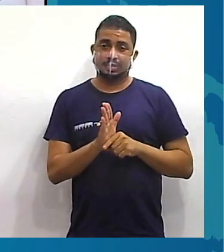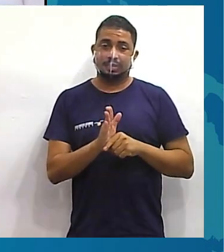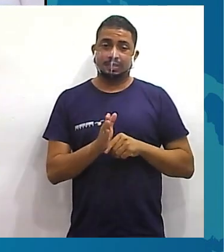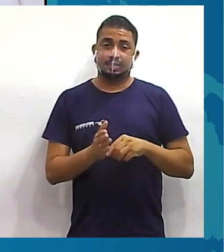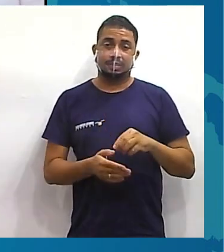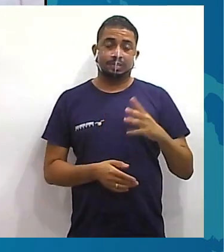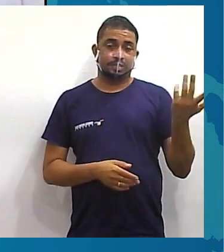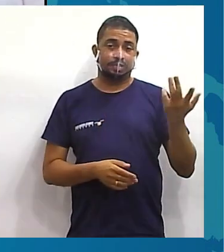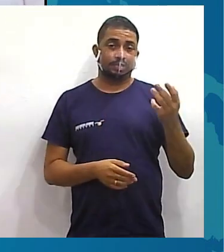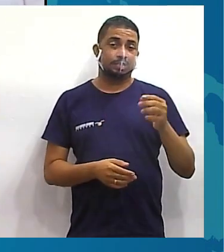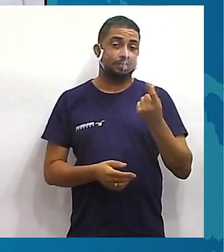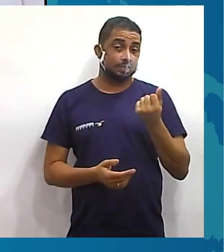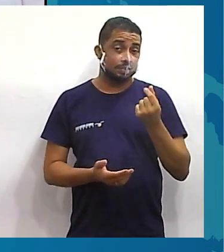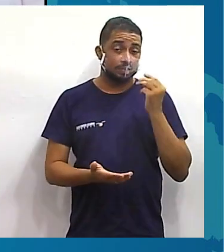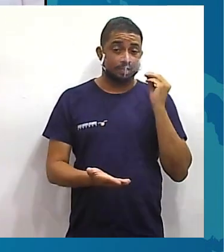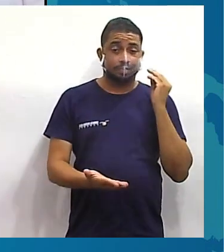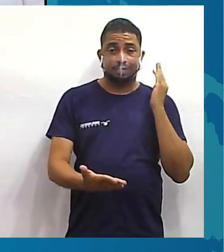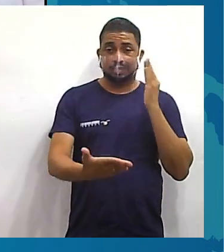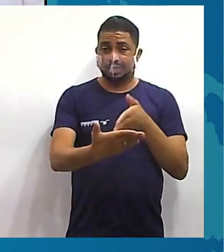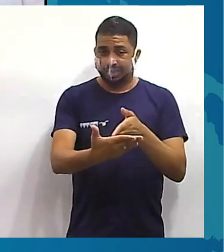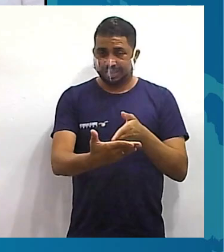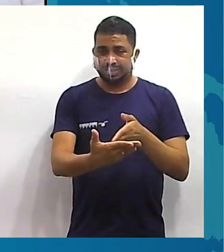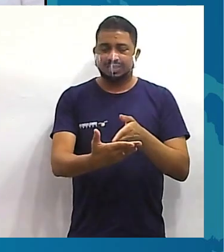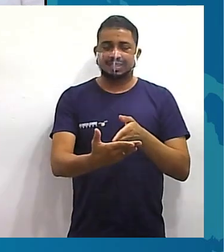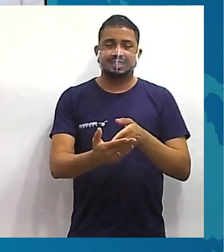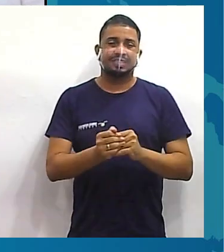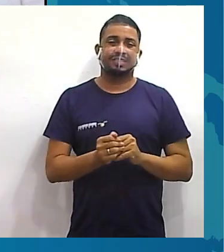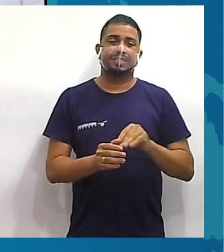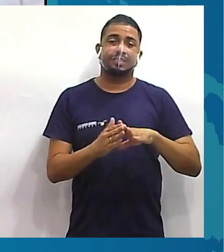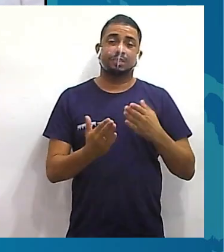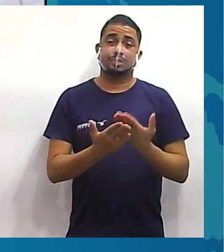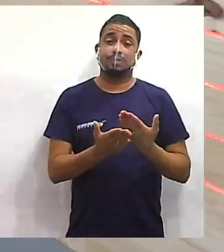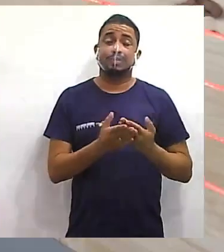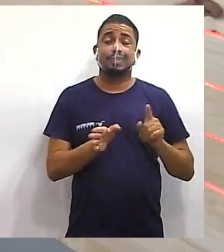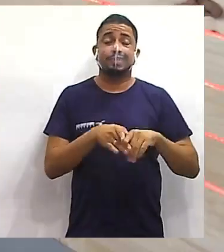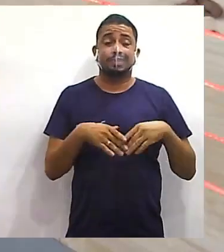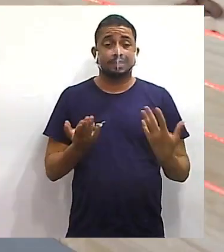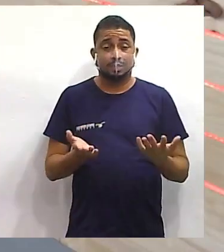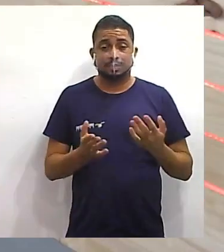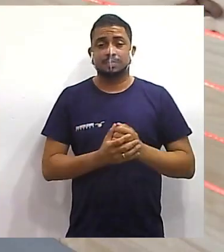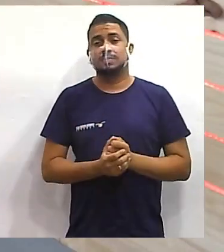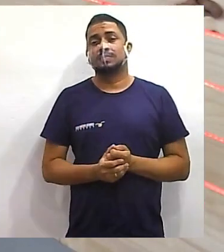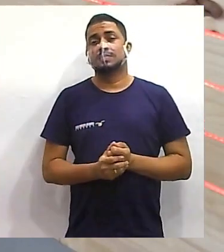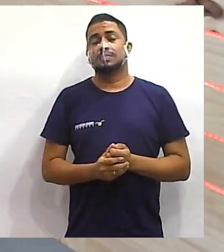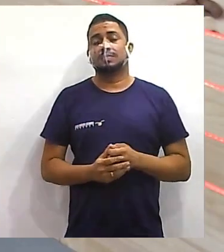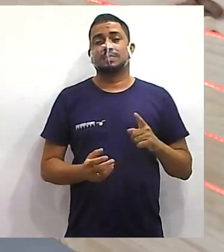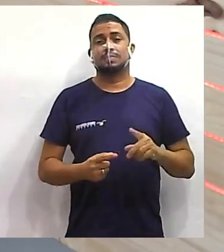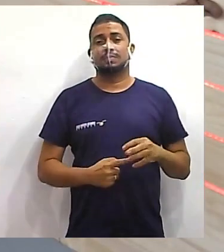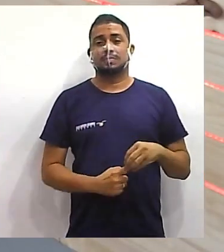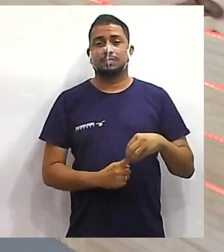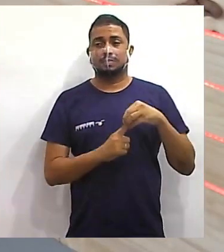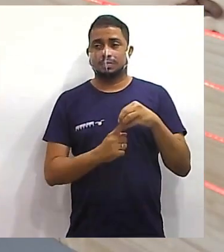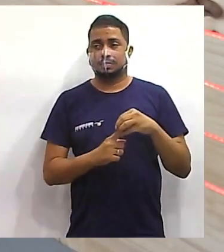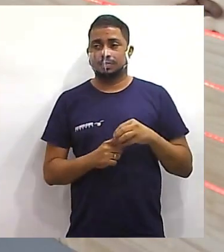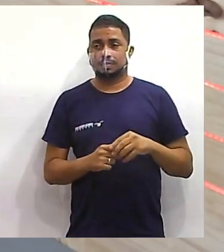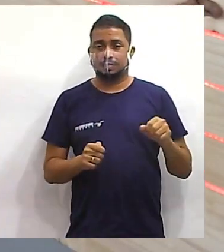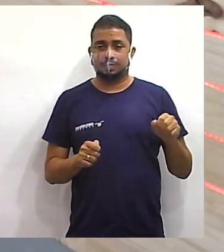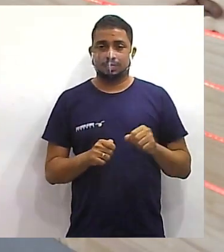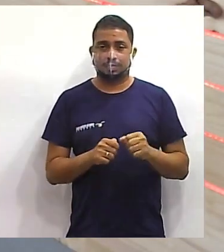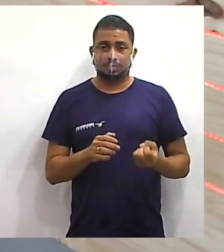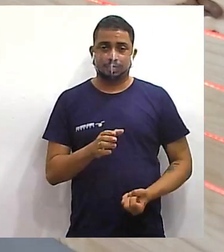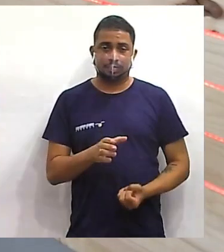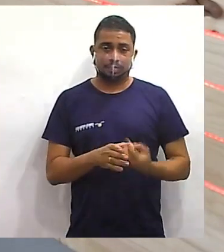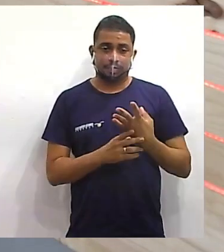Como a gente estava discutindo. Exatamente. Então, a unidade executora, ela foi